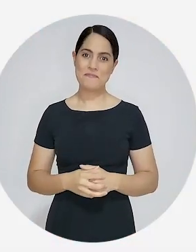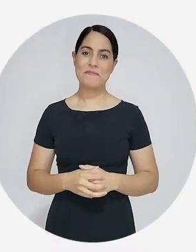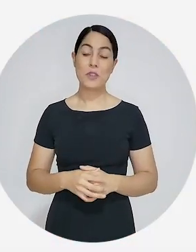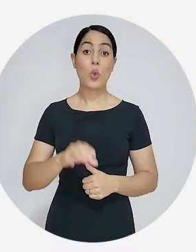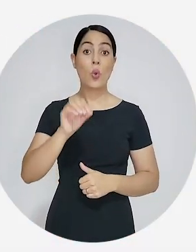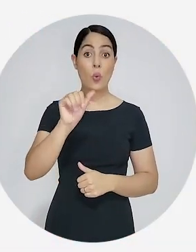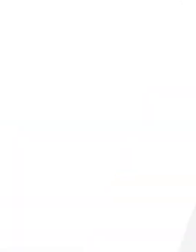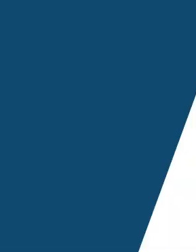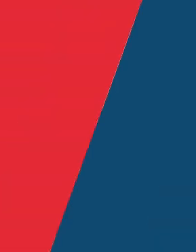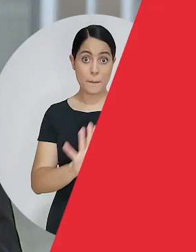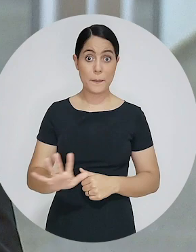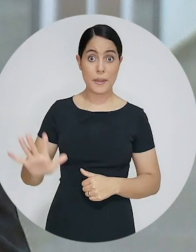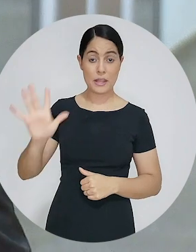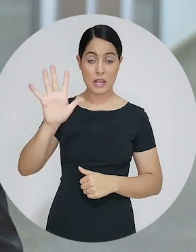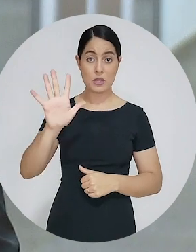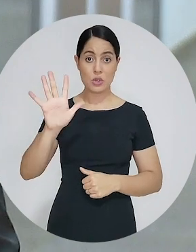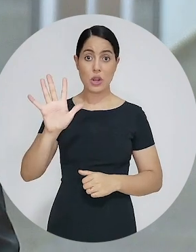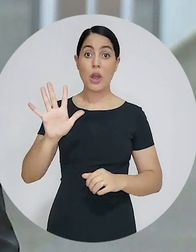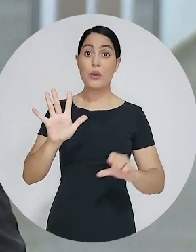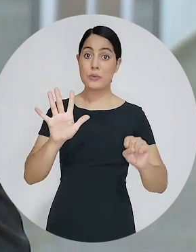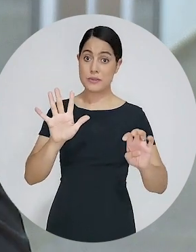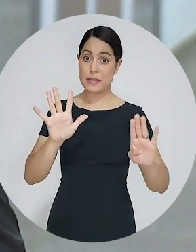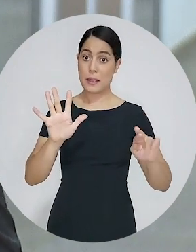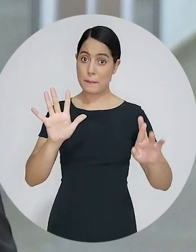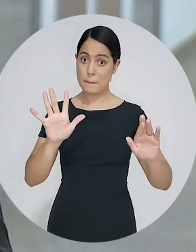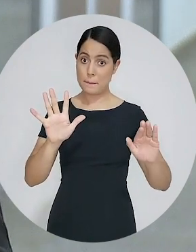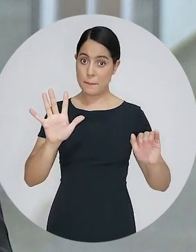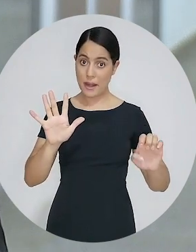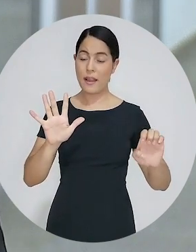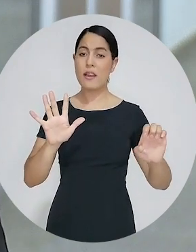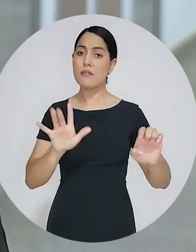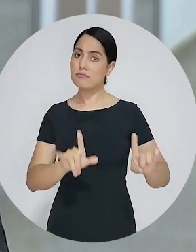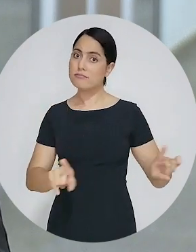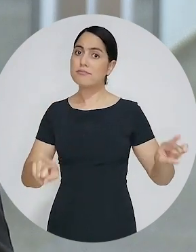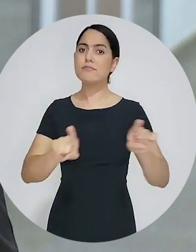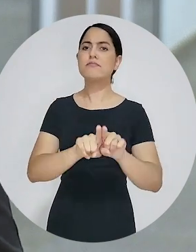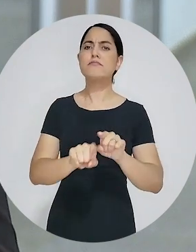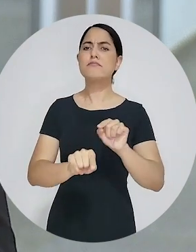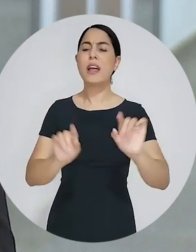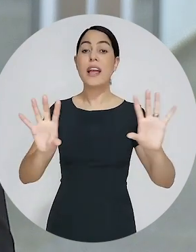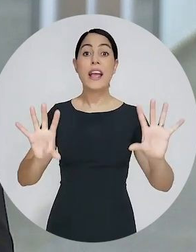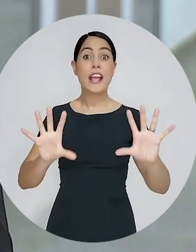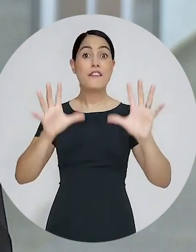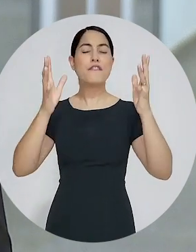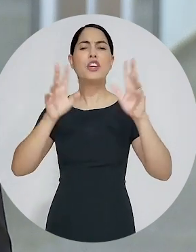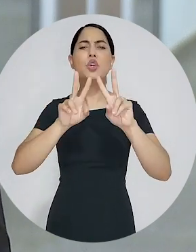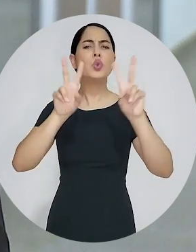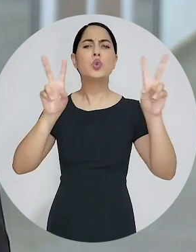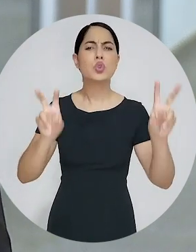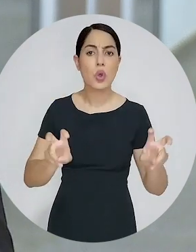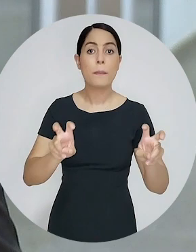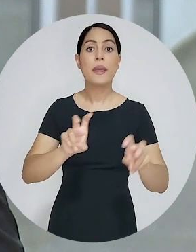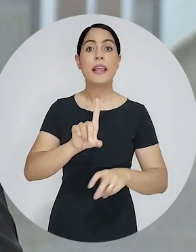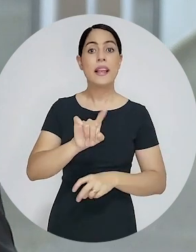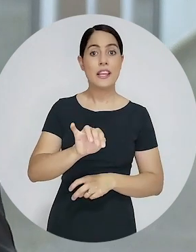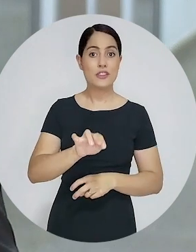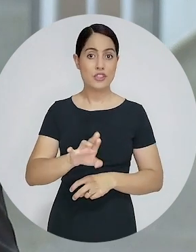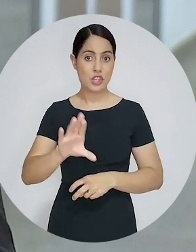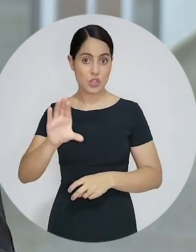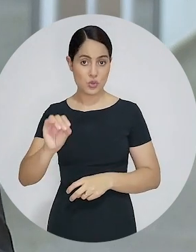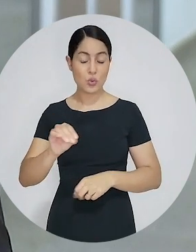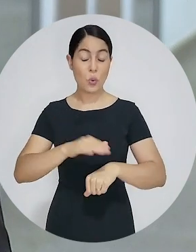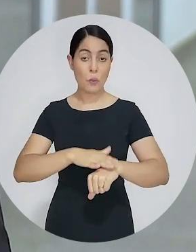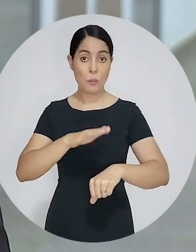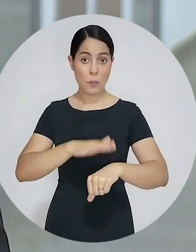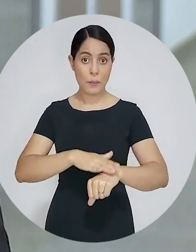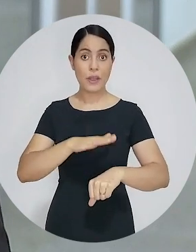advocacia brasileira. A OAB Nacional, em parceria com o Sebrae Nacional, realizou o evento virtual intitulado Litígios